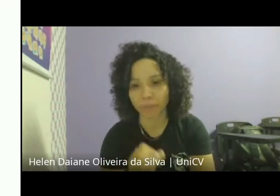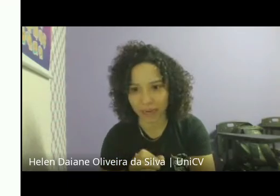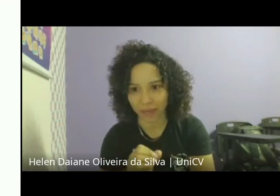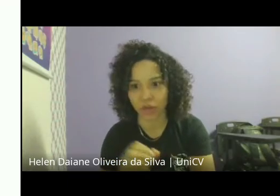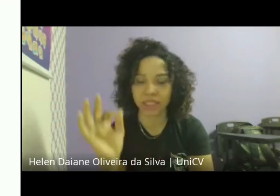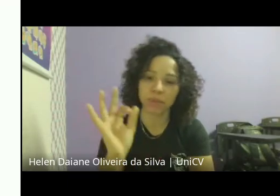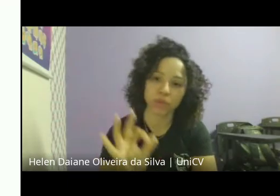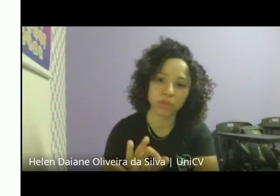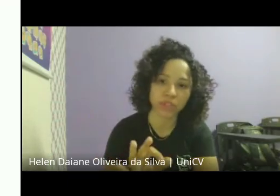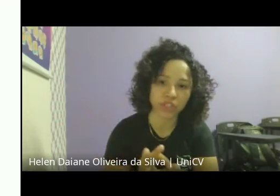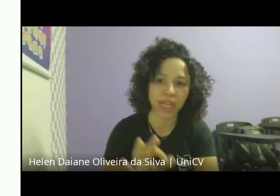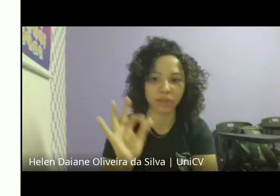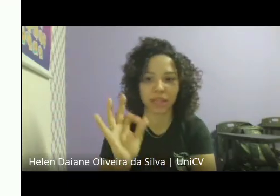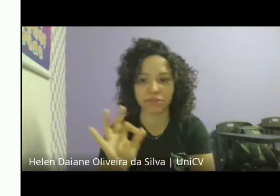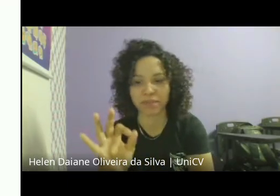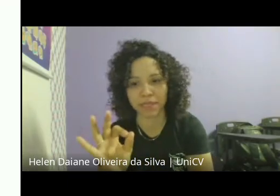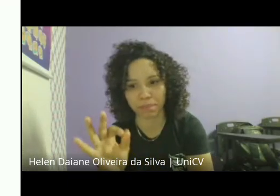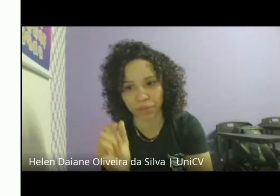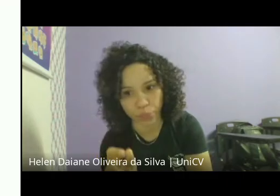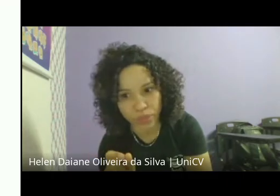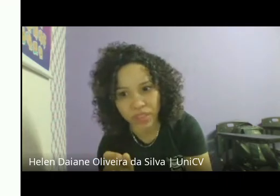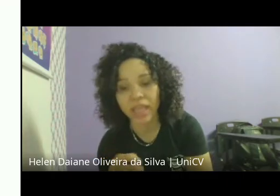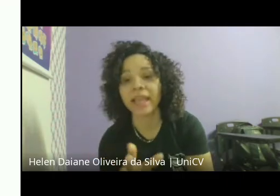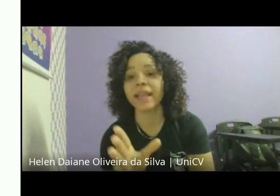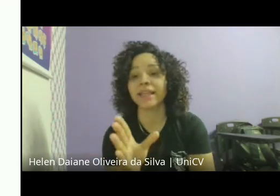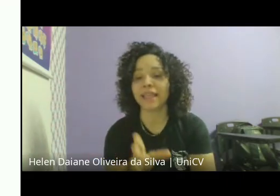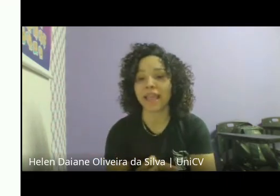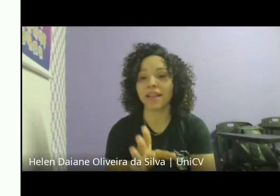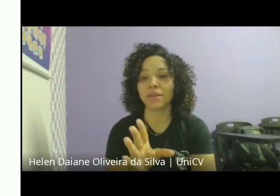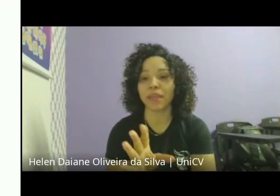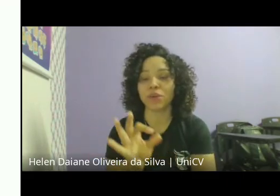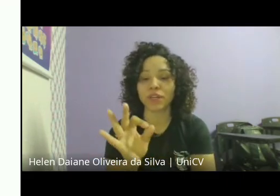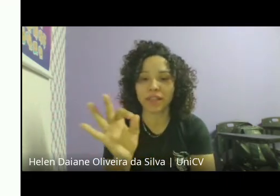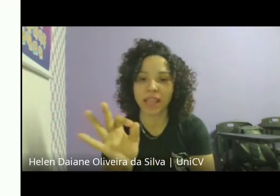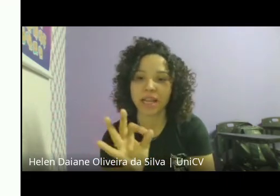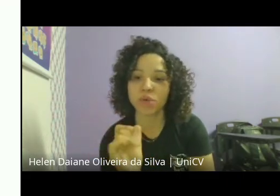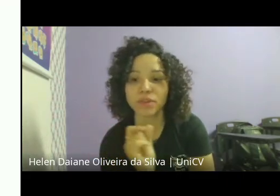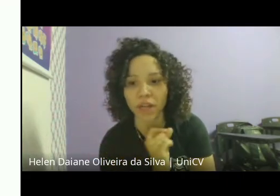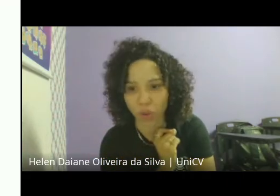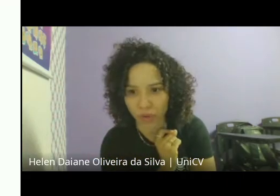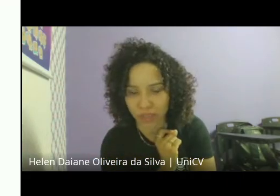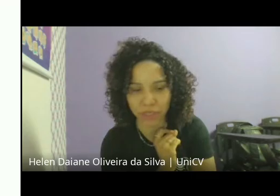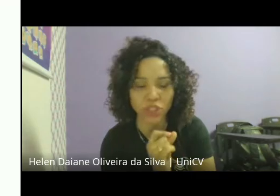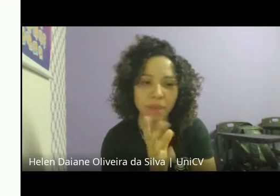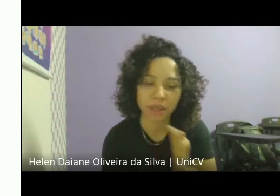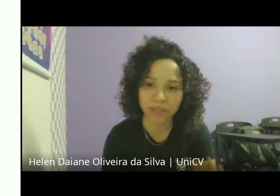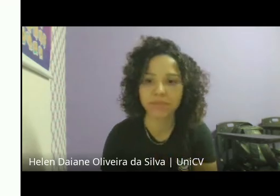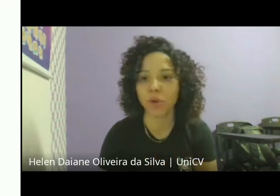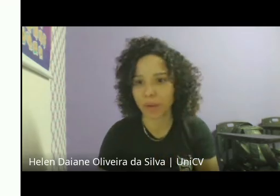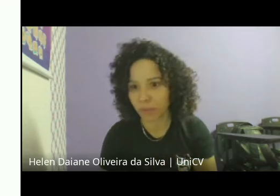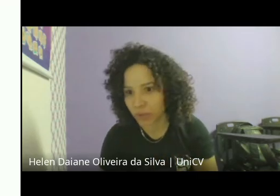sim cobrar. E nós temos um sindicato, que é a FEBRAPILS, que ela também norteia os valores, para a gente